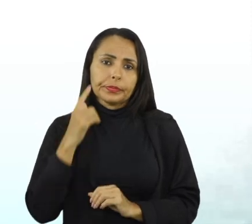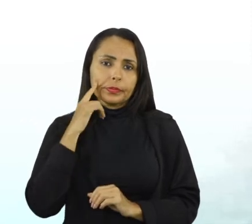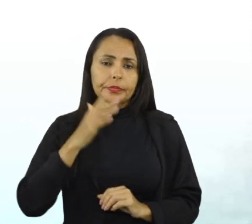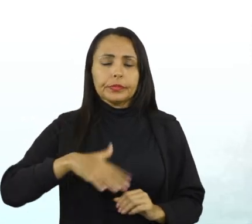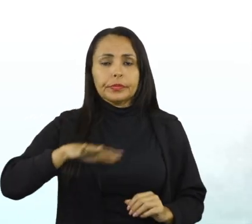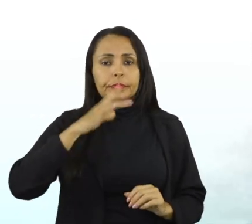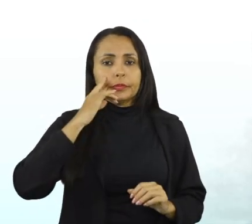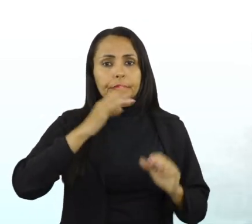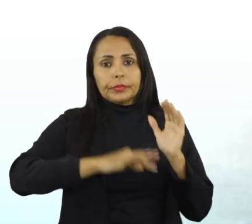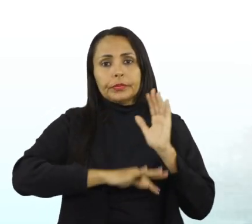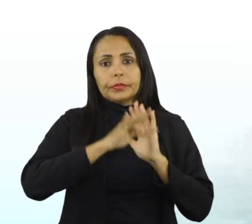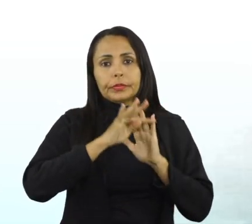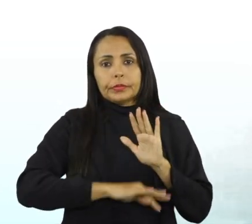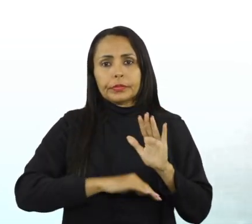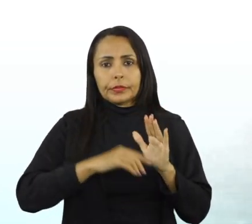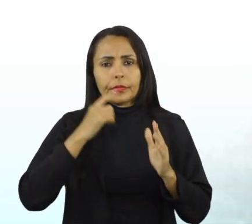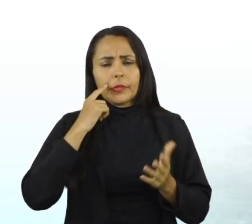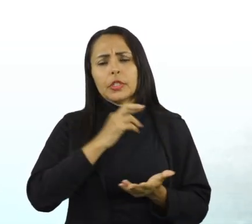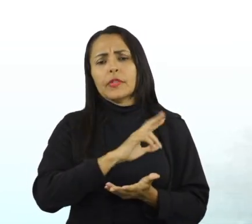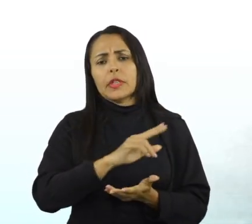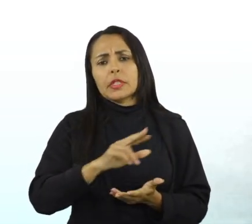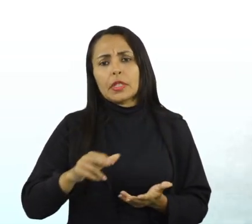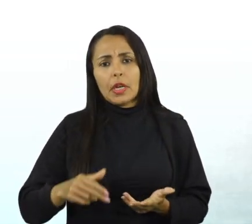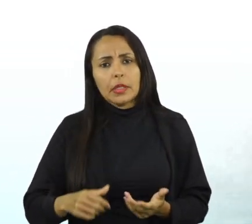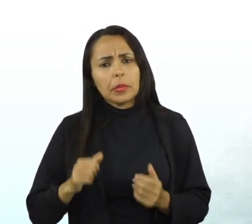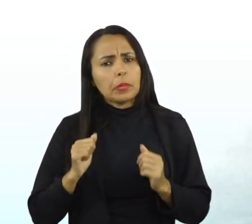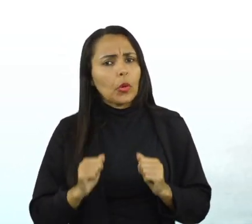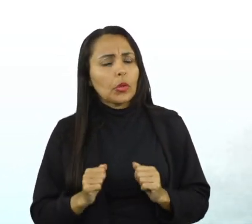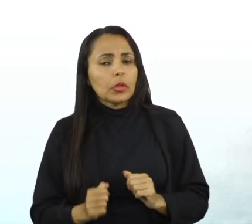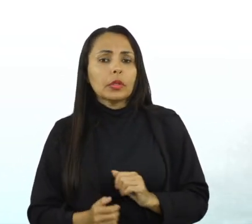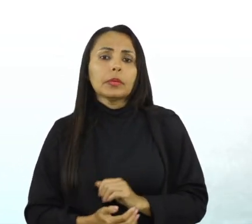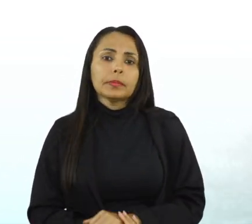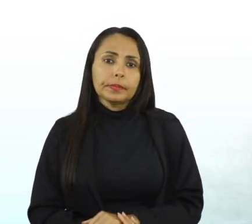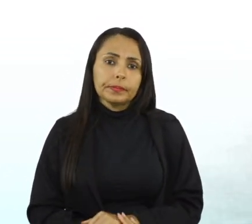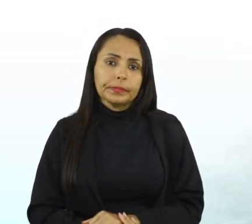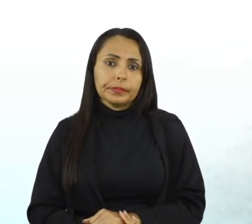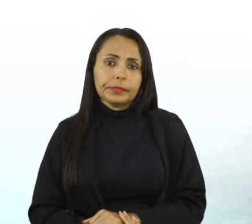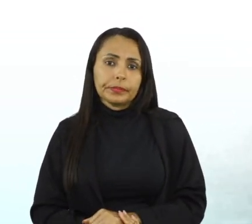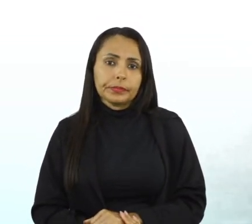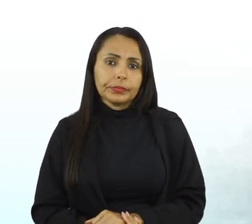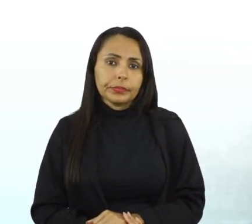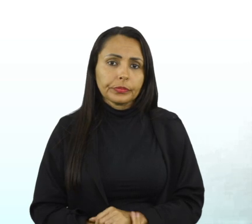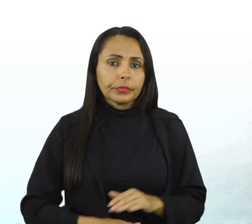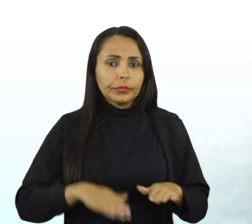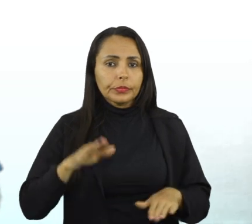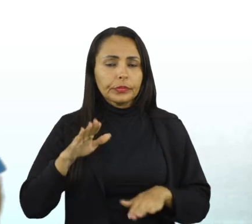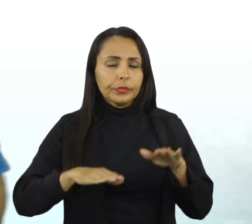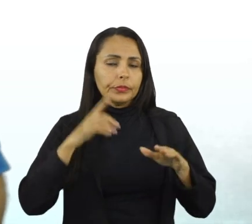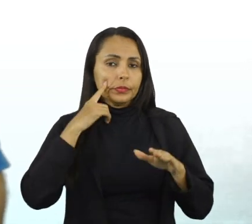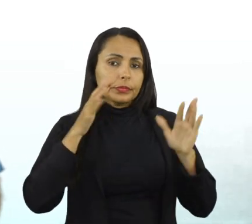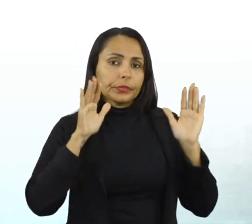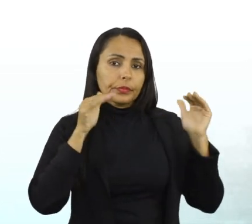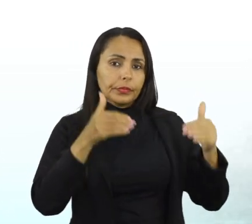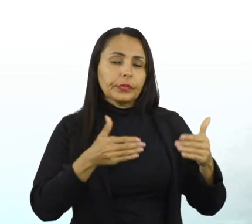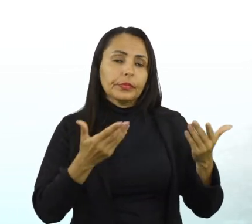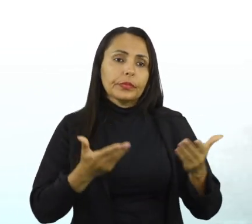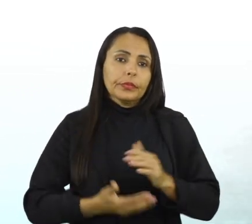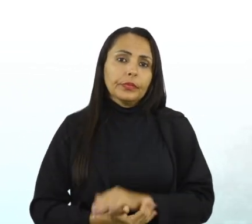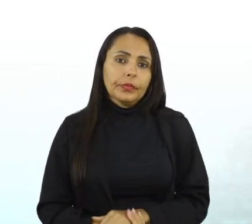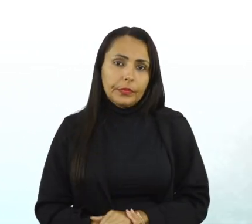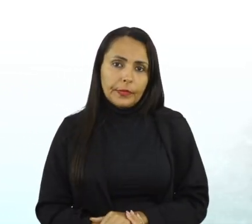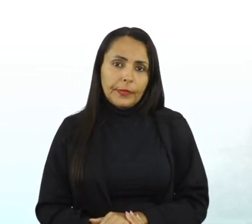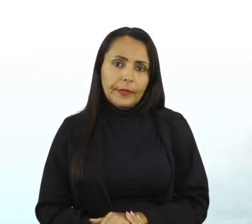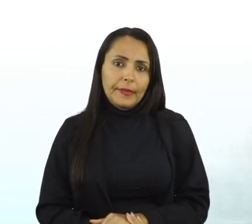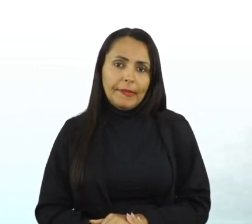um texto, você pode encontrar toda essa diversidade, todas essas variações. Vai depender da intencionalidade de